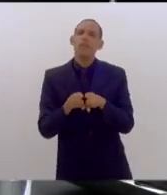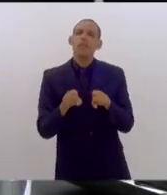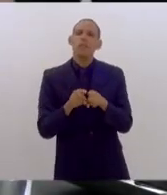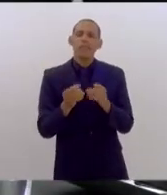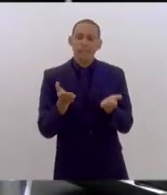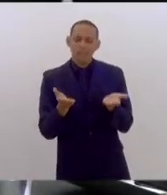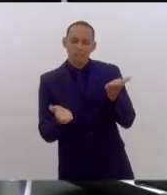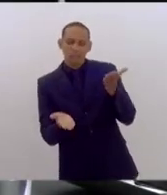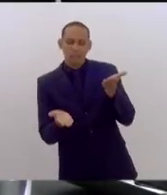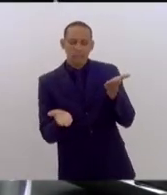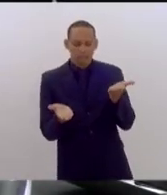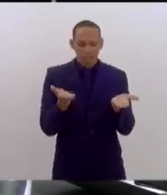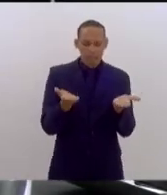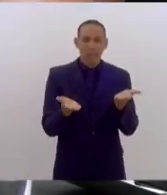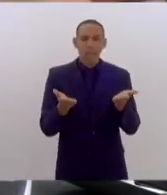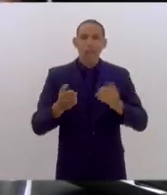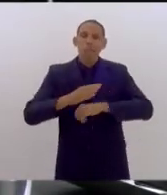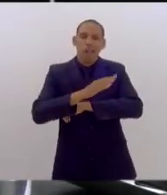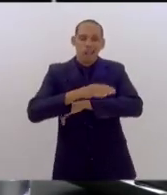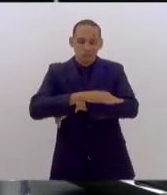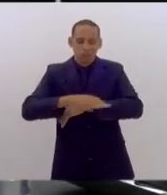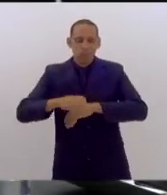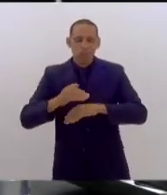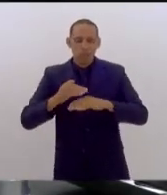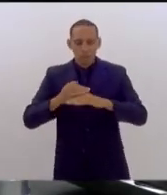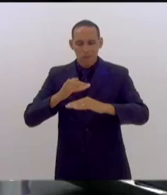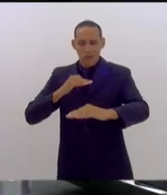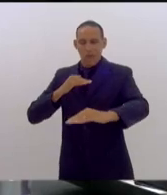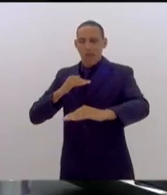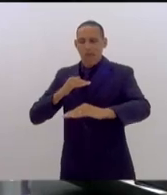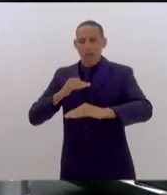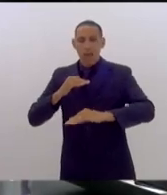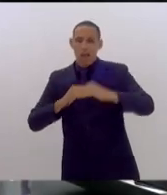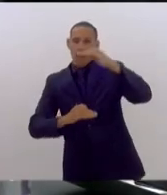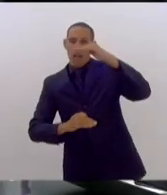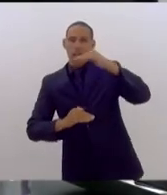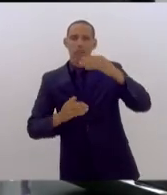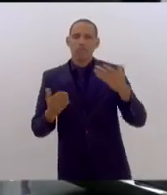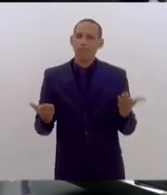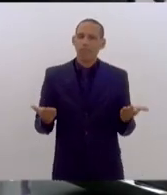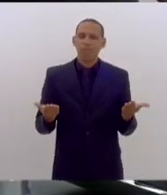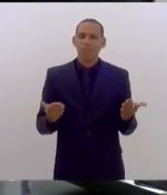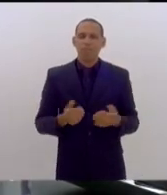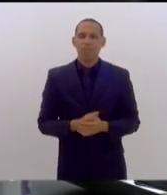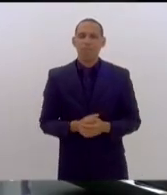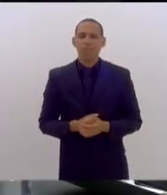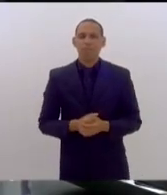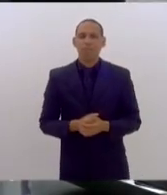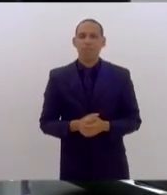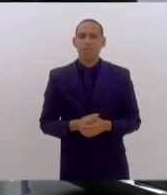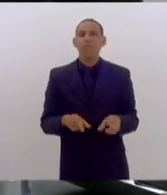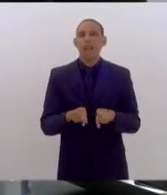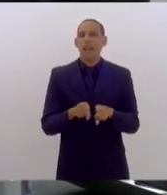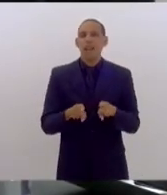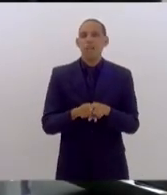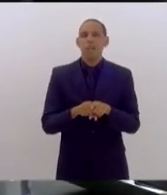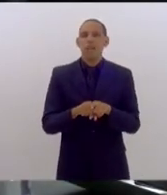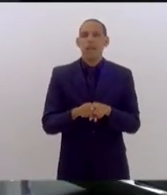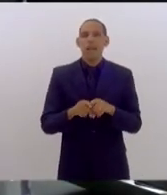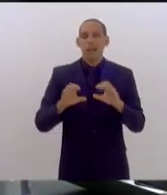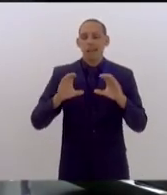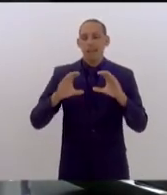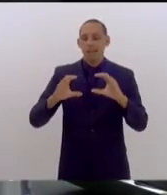desnível entre a composição plataforma seja na distância seja na altura exatamente então assim é problema do Vagão